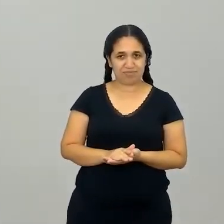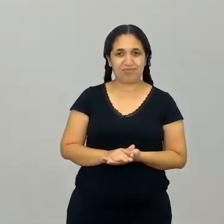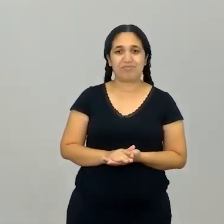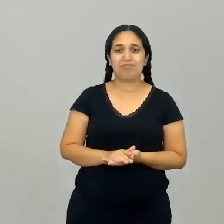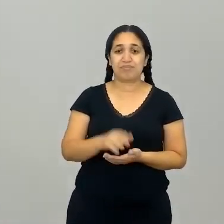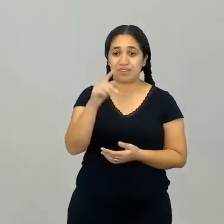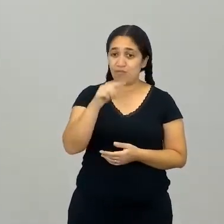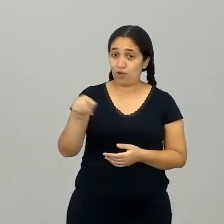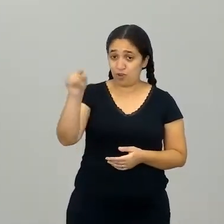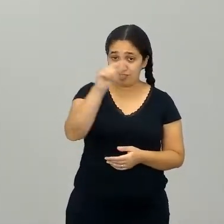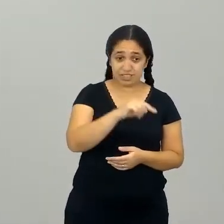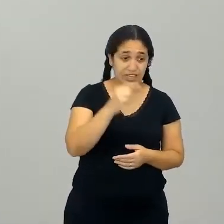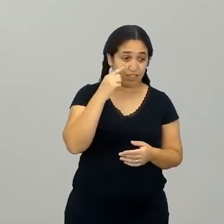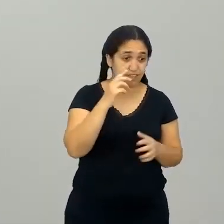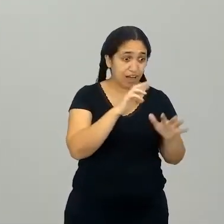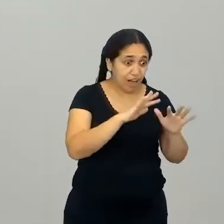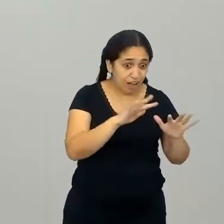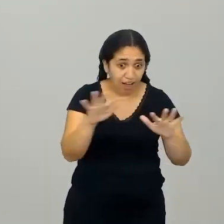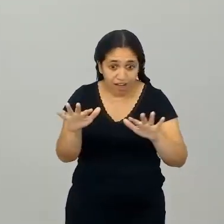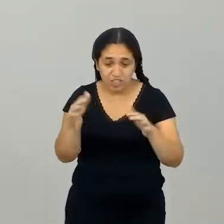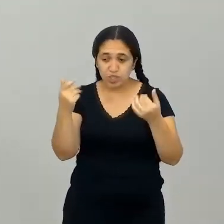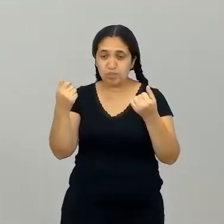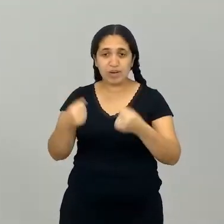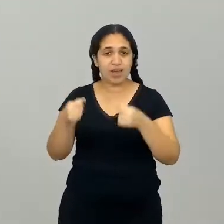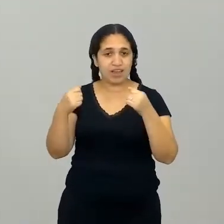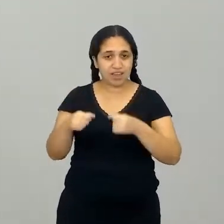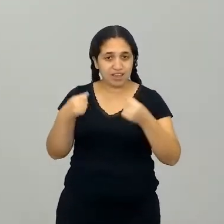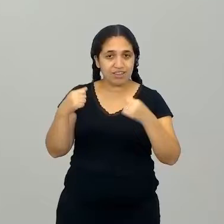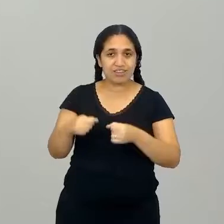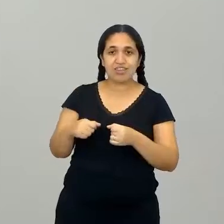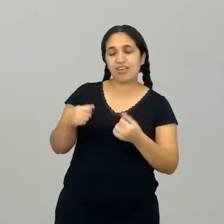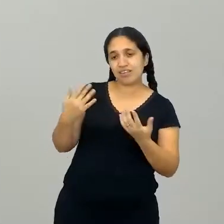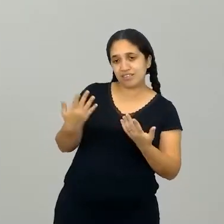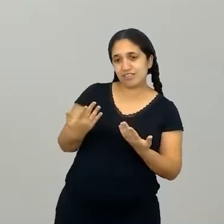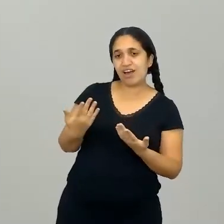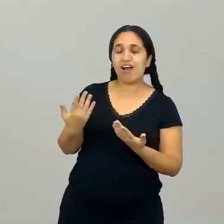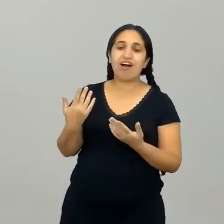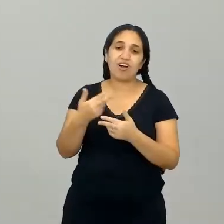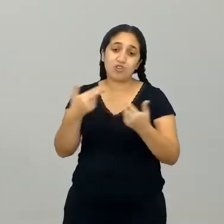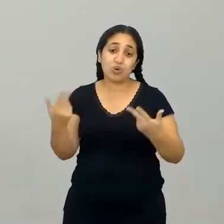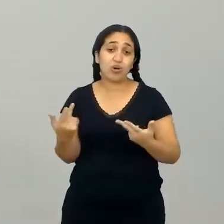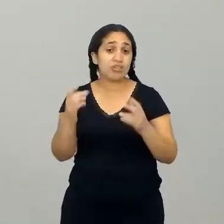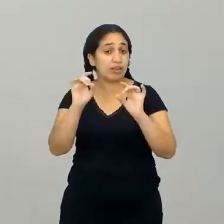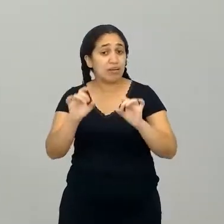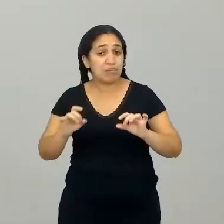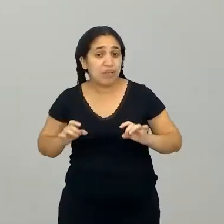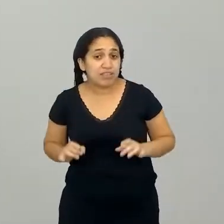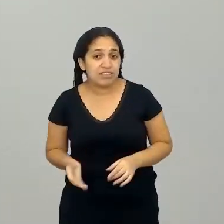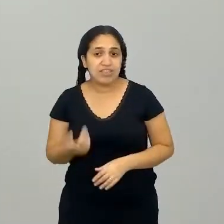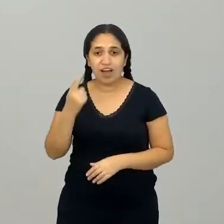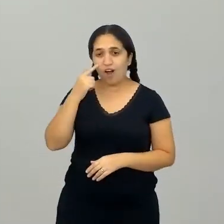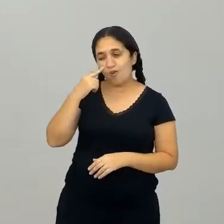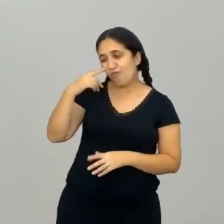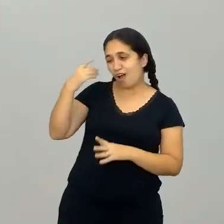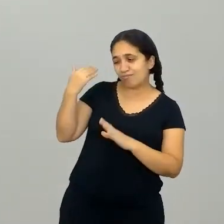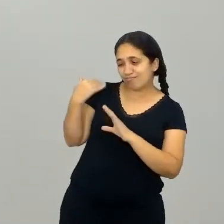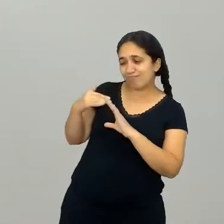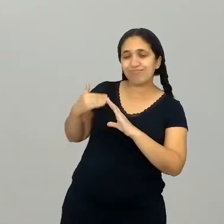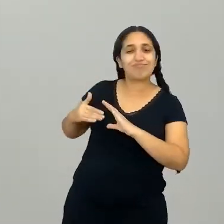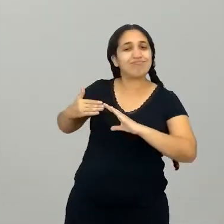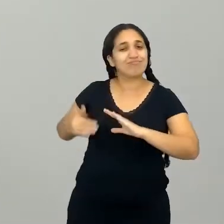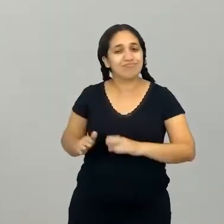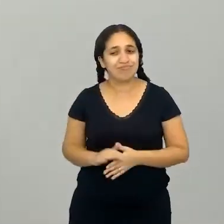entre a galera que necessita aí de cuidados especiais sempre nos surpreende com ótimos engajamentos.